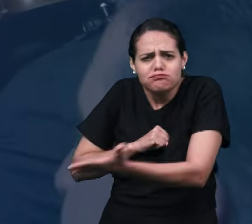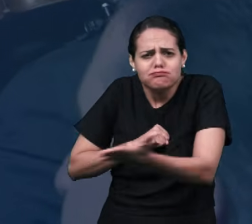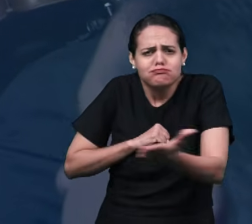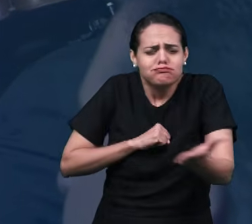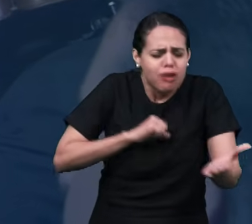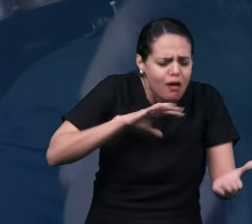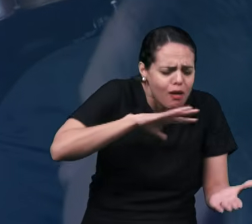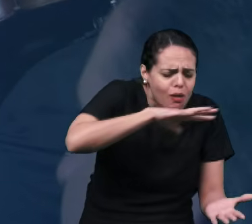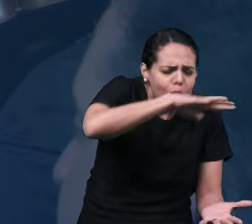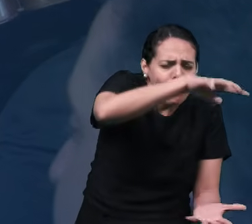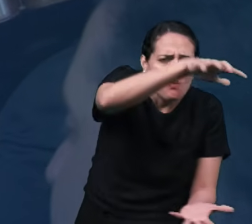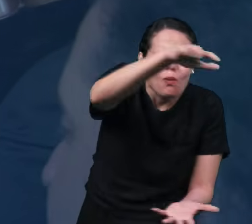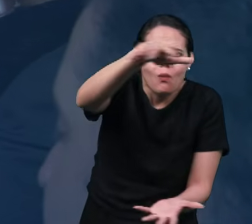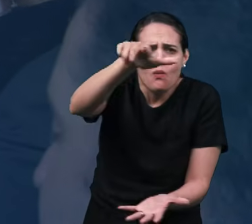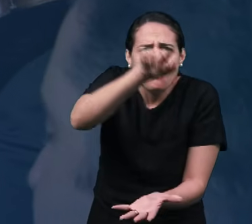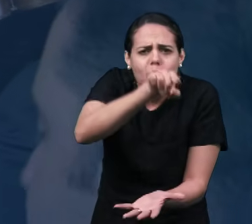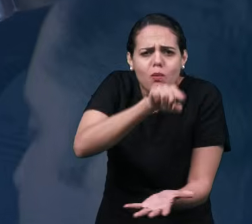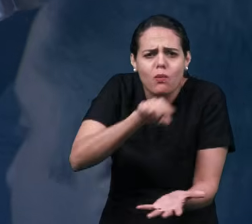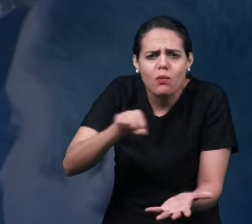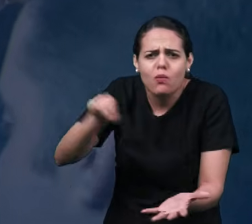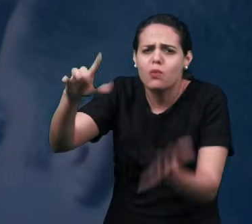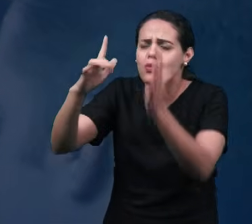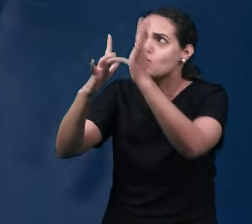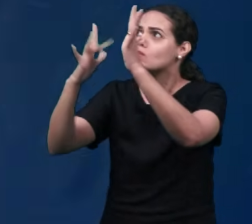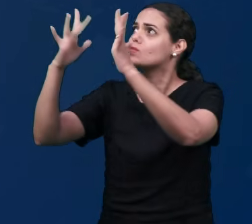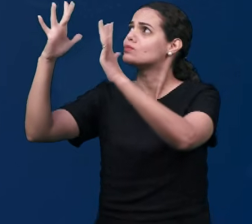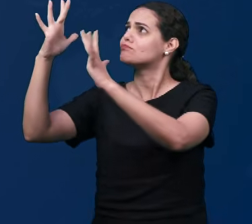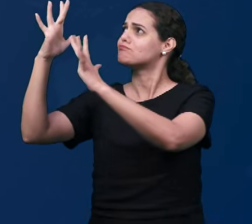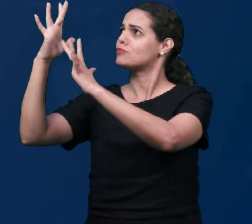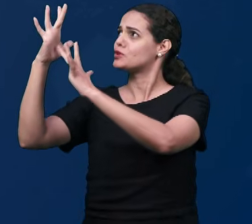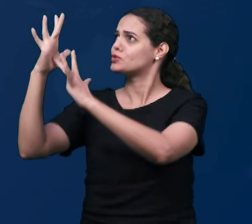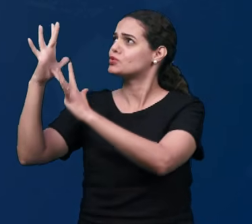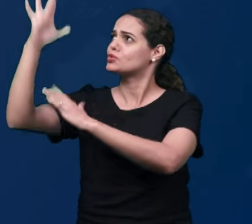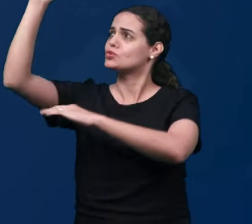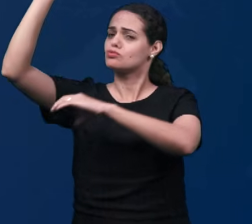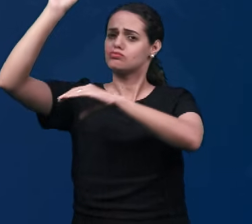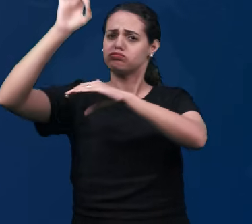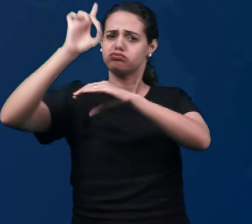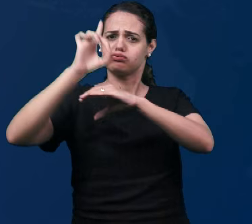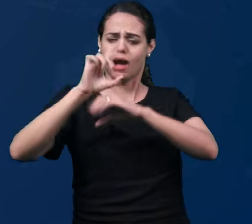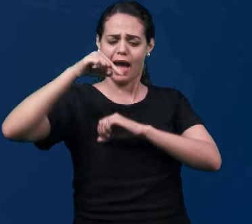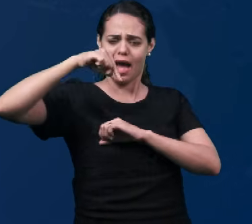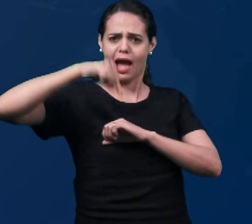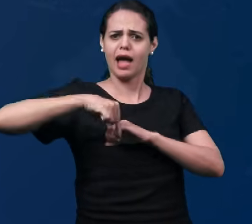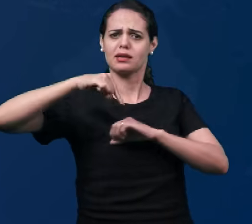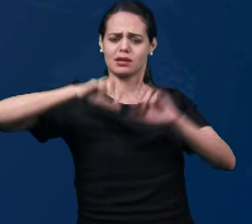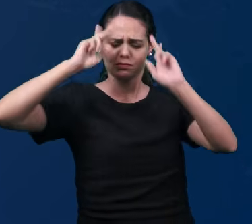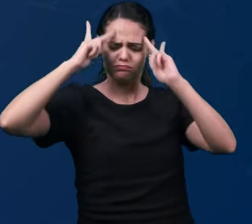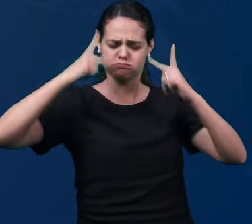enviou seu Filho Jesus unigênito